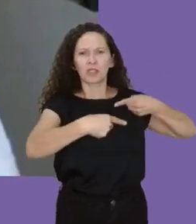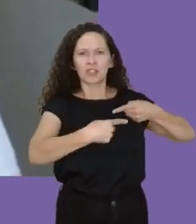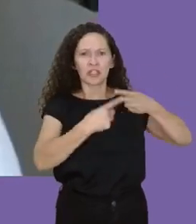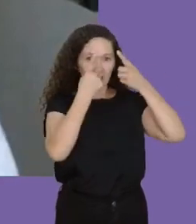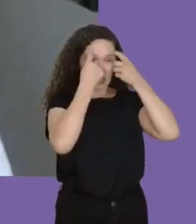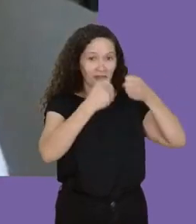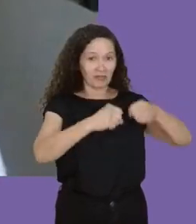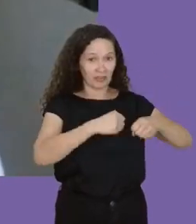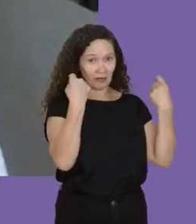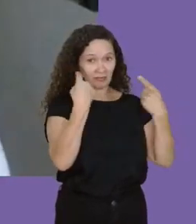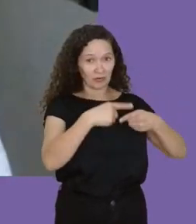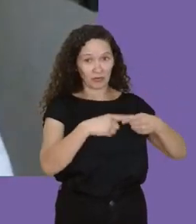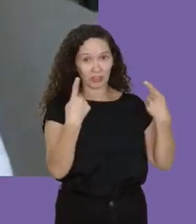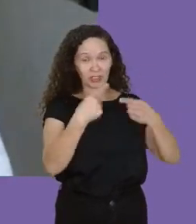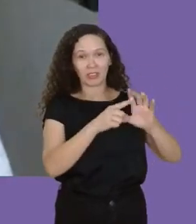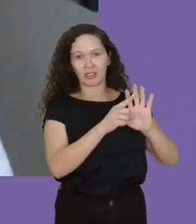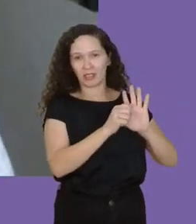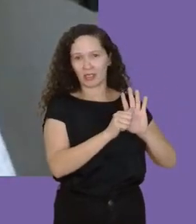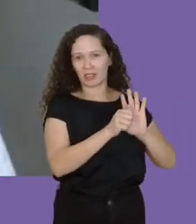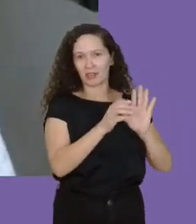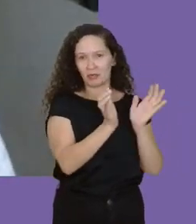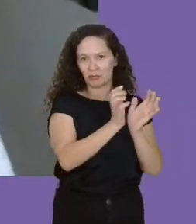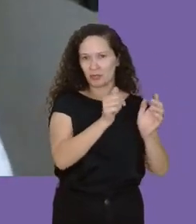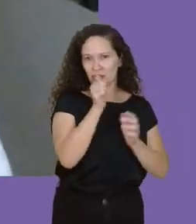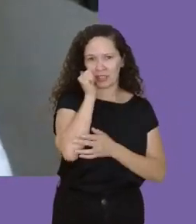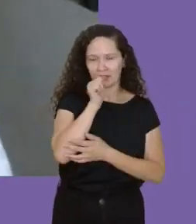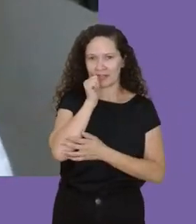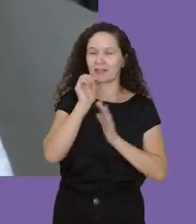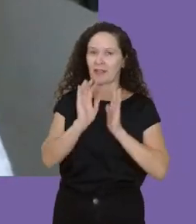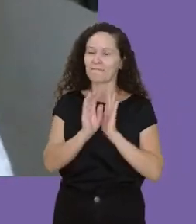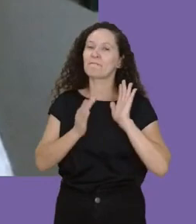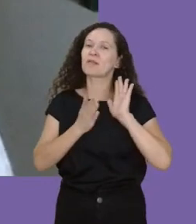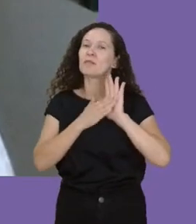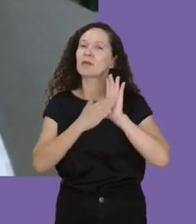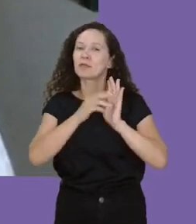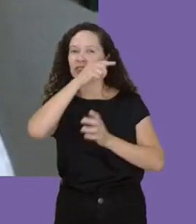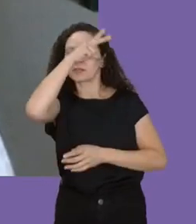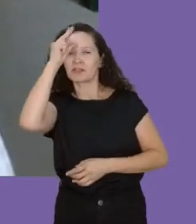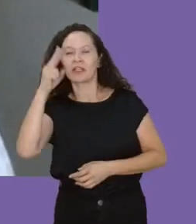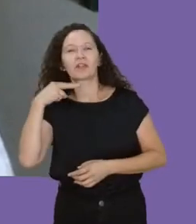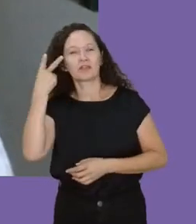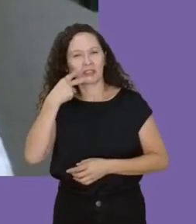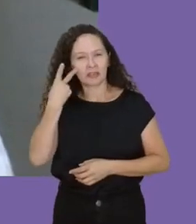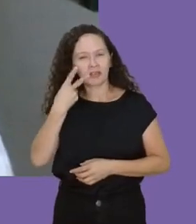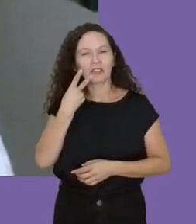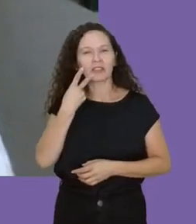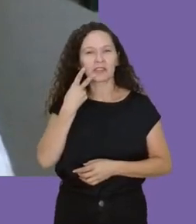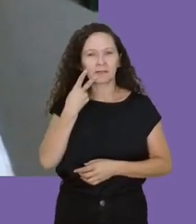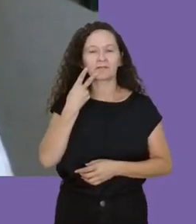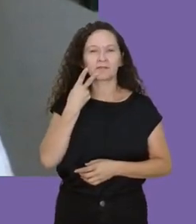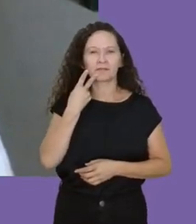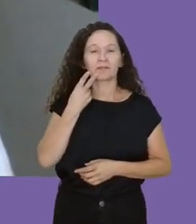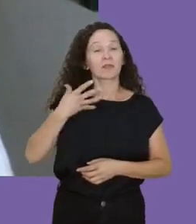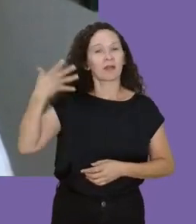porque os retratos eram compostos por vereadoras e prefeitos e deputadas, né?